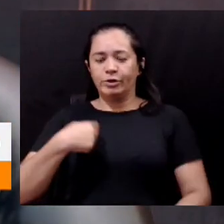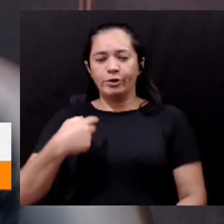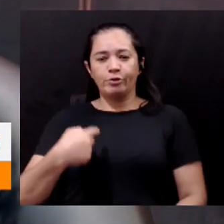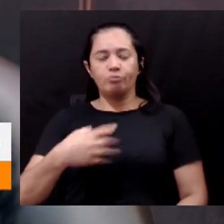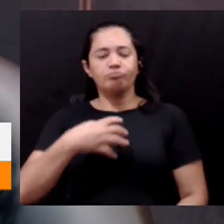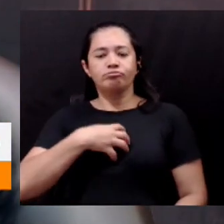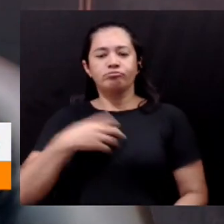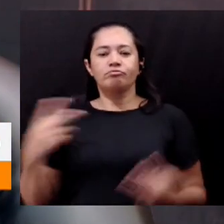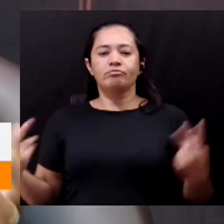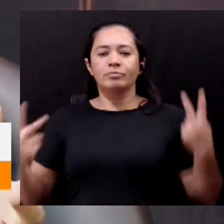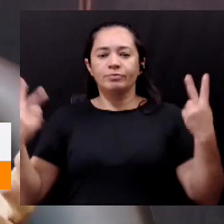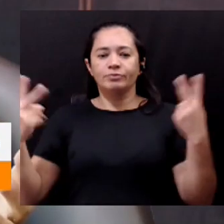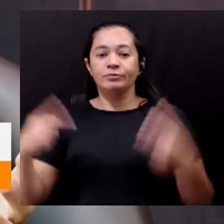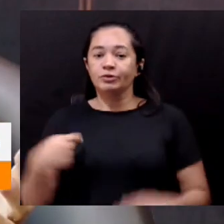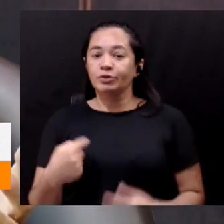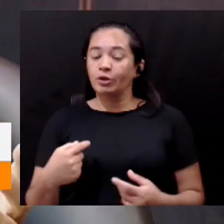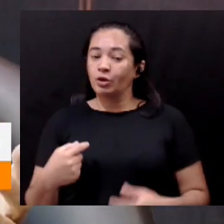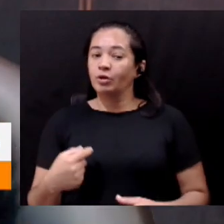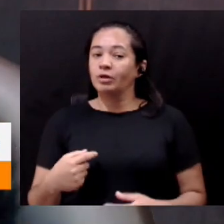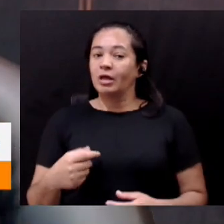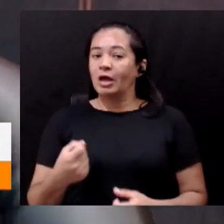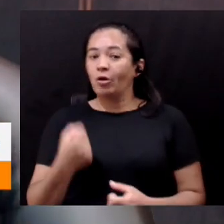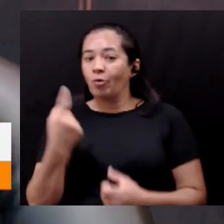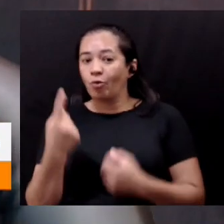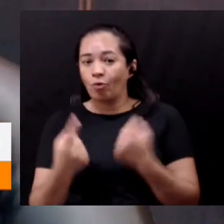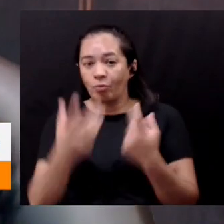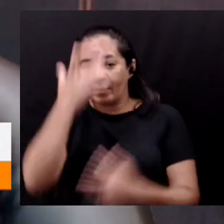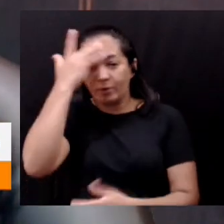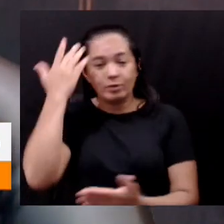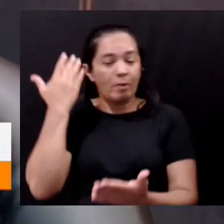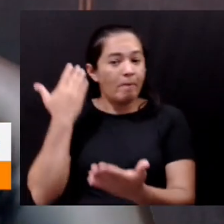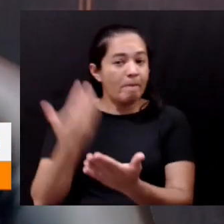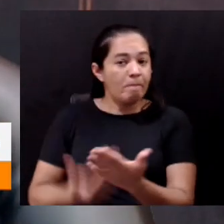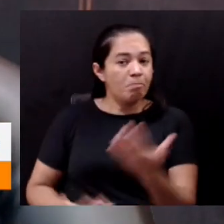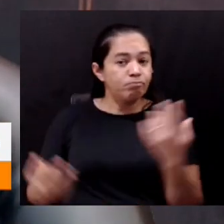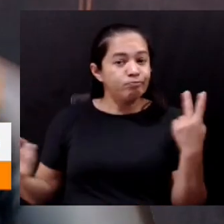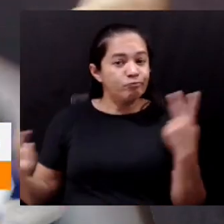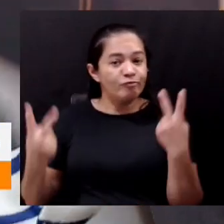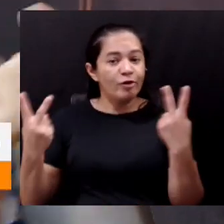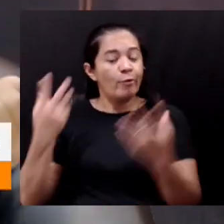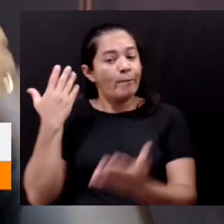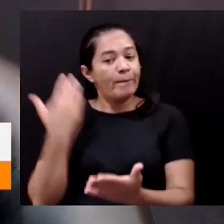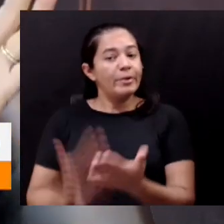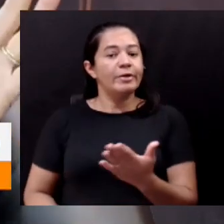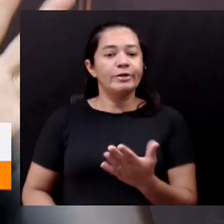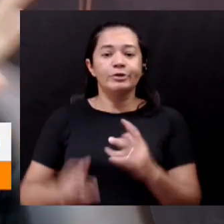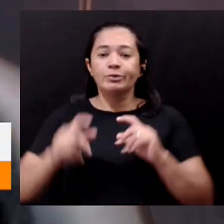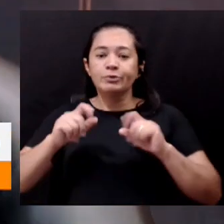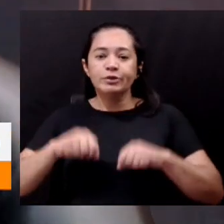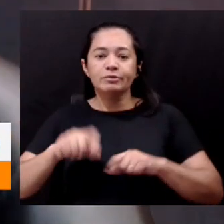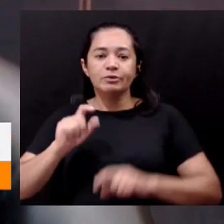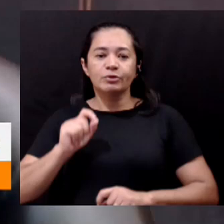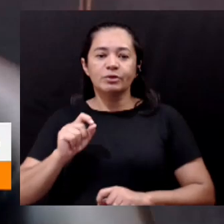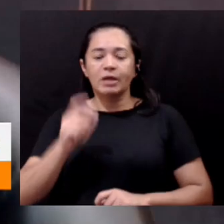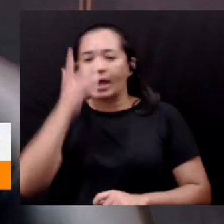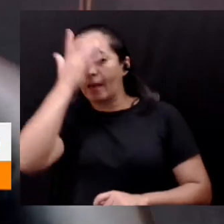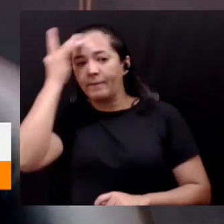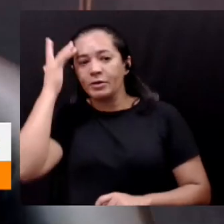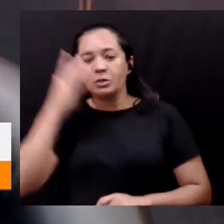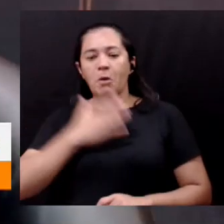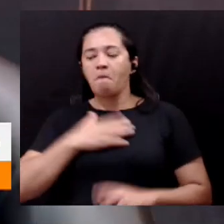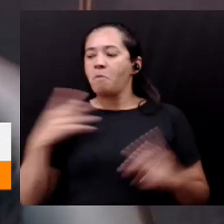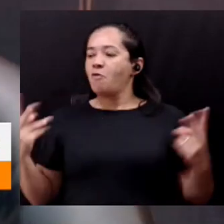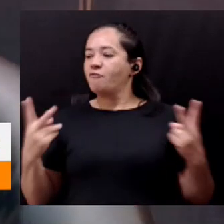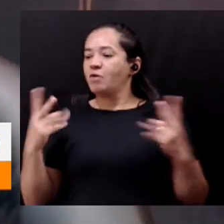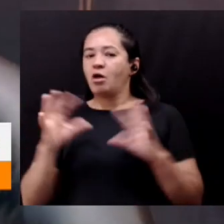realmente, muitas pessoas perdem os valores, né, perdem aí a possibilidade, então é aquele negócio da pessoa que está com meu valor é família, né, então